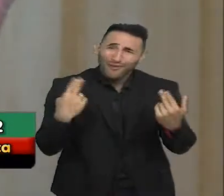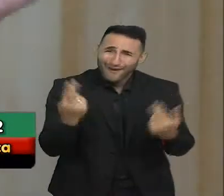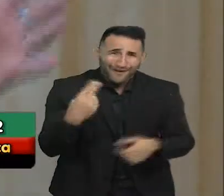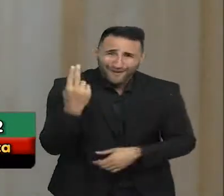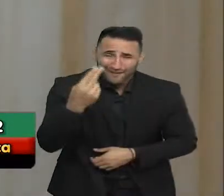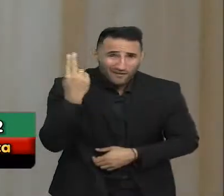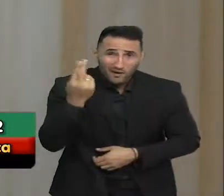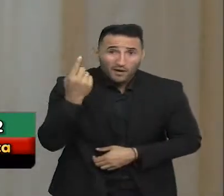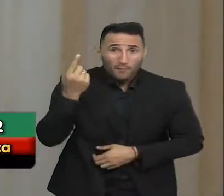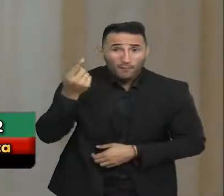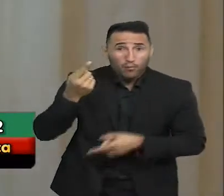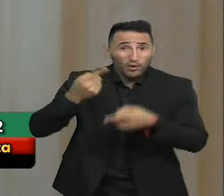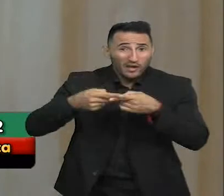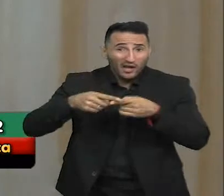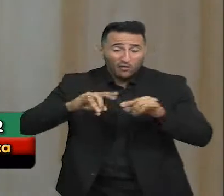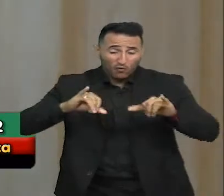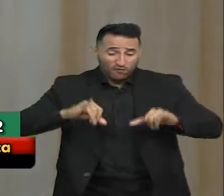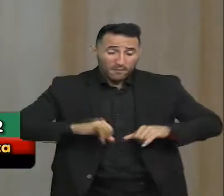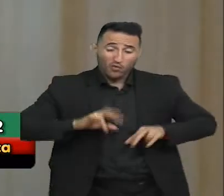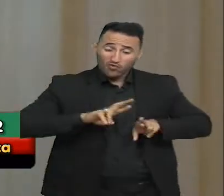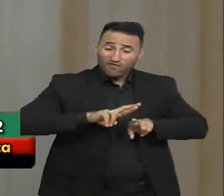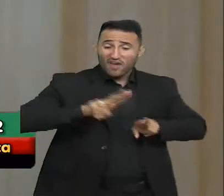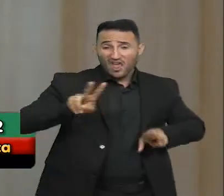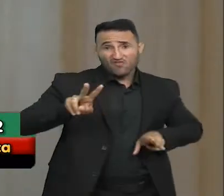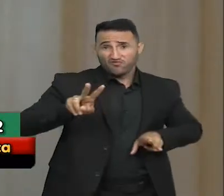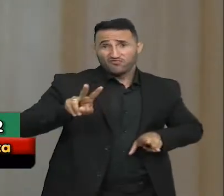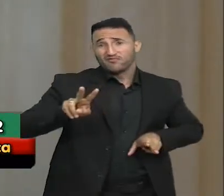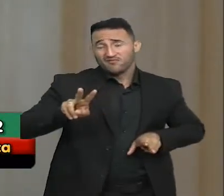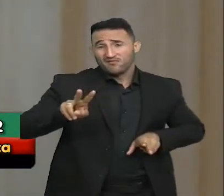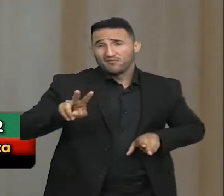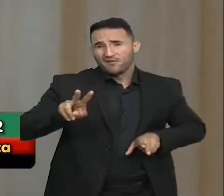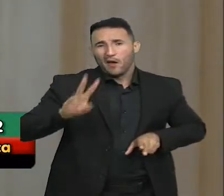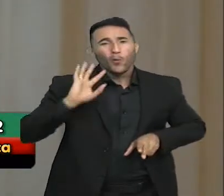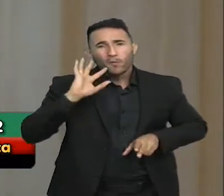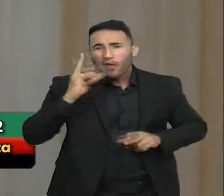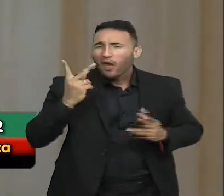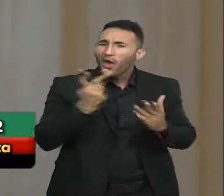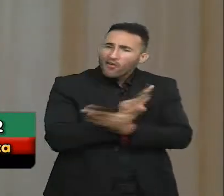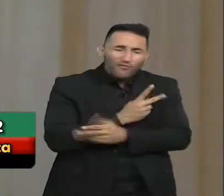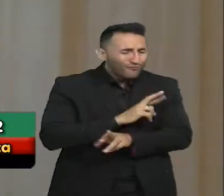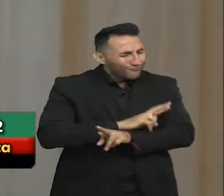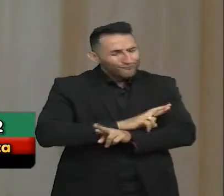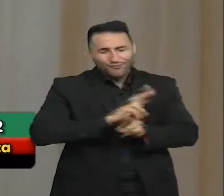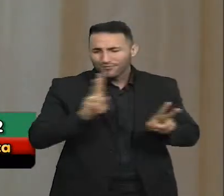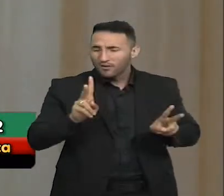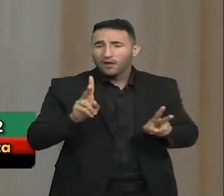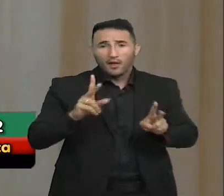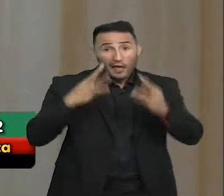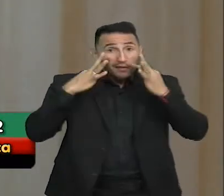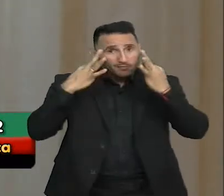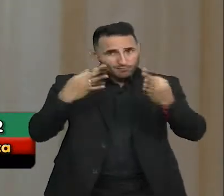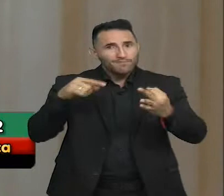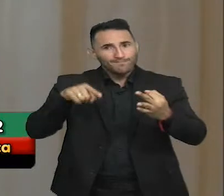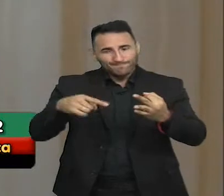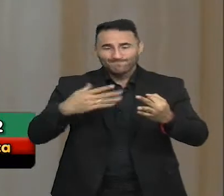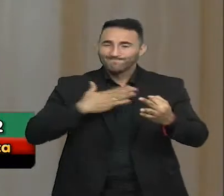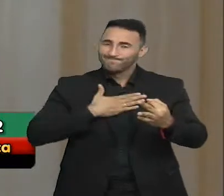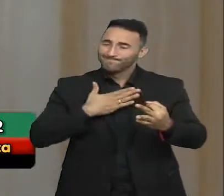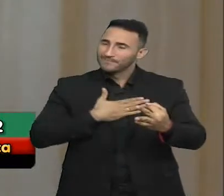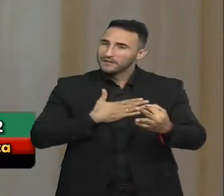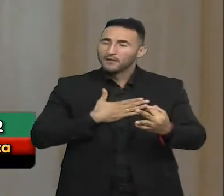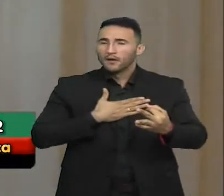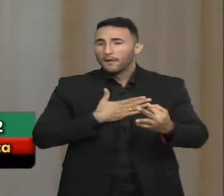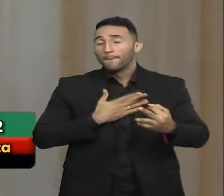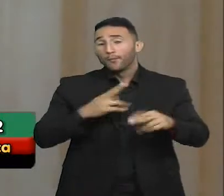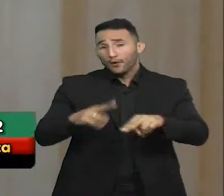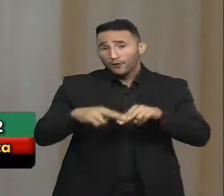desiguais, principalmente nessa condição. Tá? É uma questão que me chama muito a atenção. Então, tem